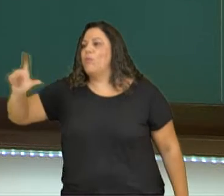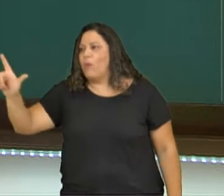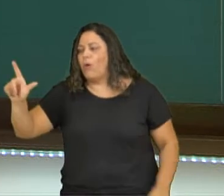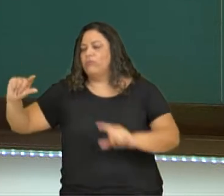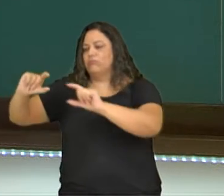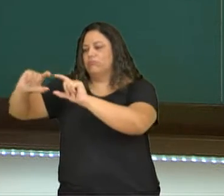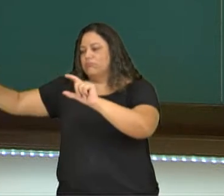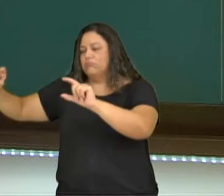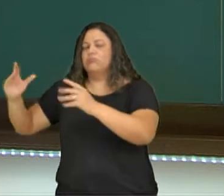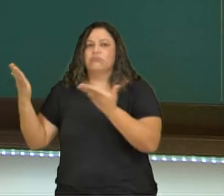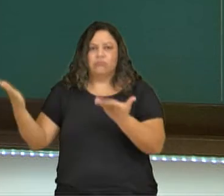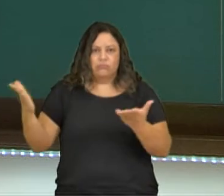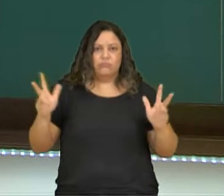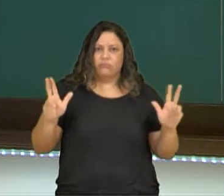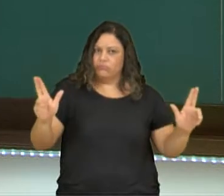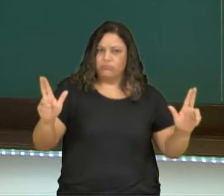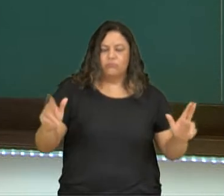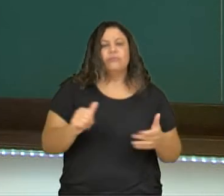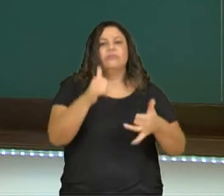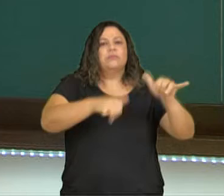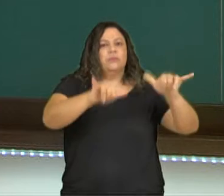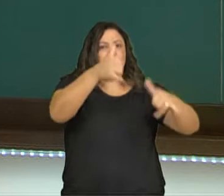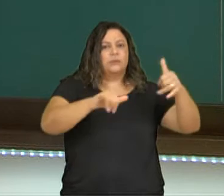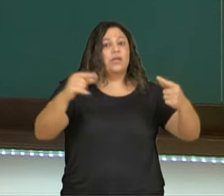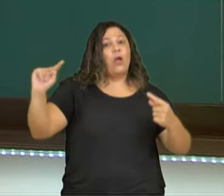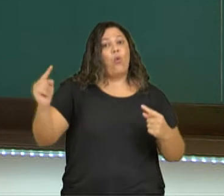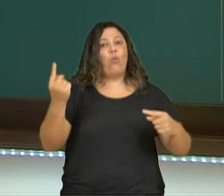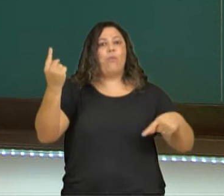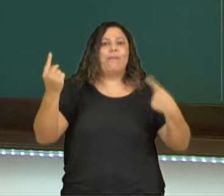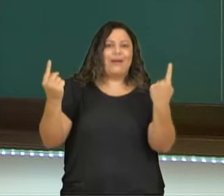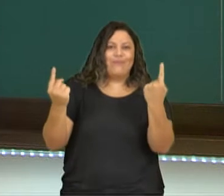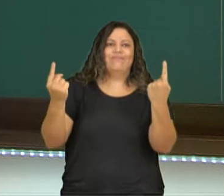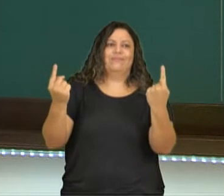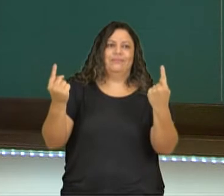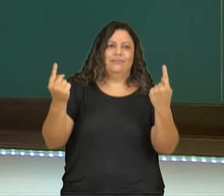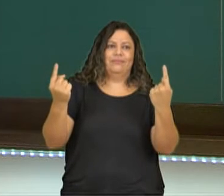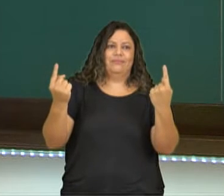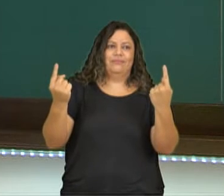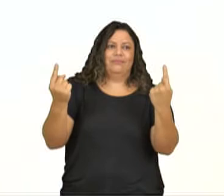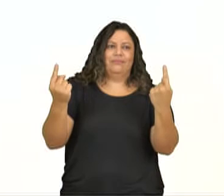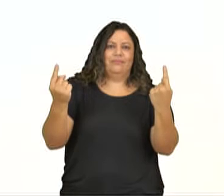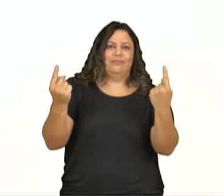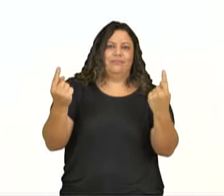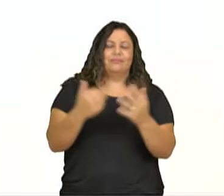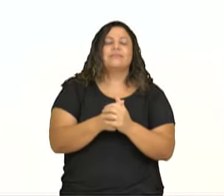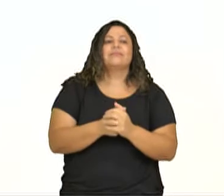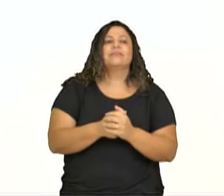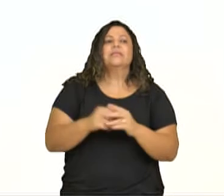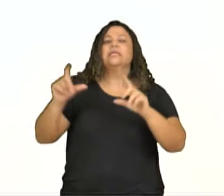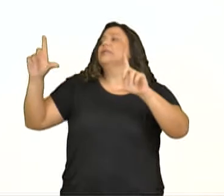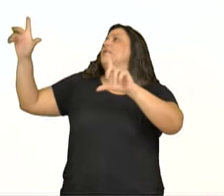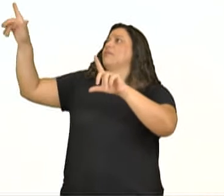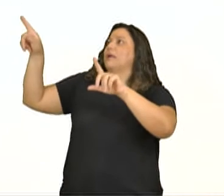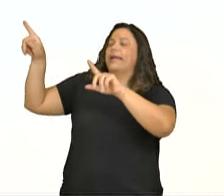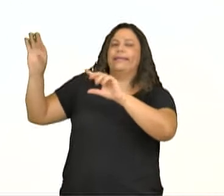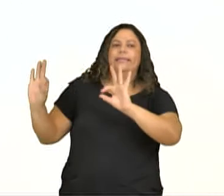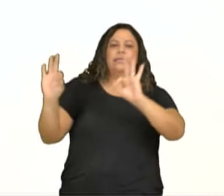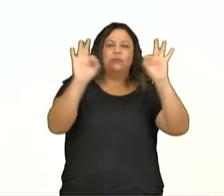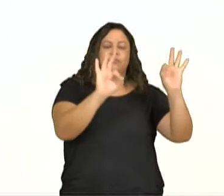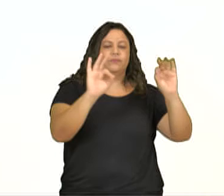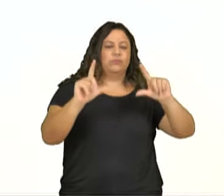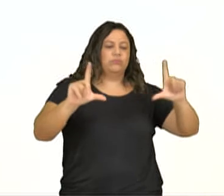tá certo? Então, a reação está 1 para 1, beleza? Opa! Aqui eu trago